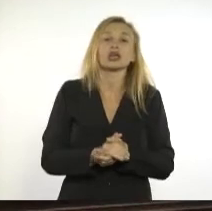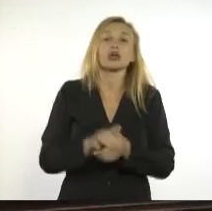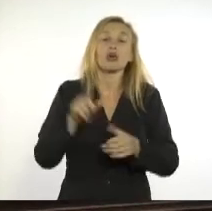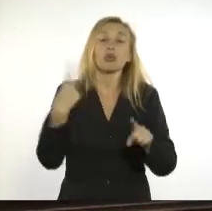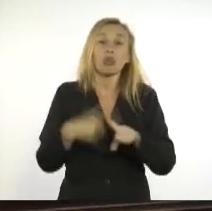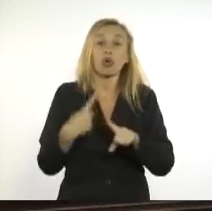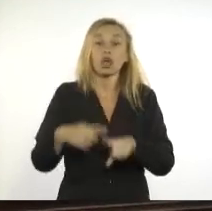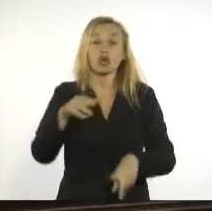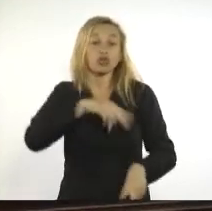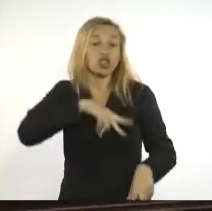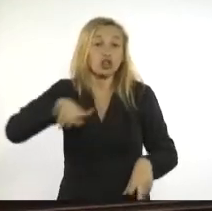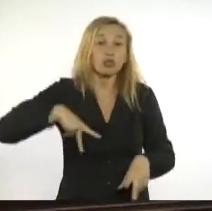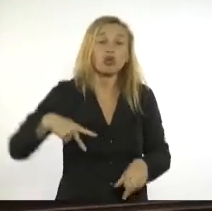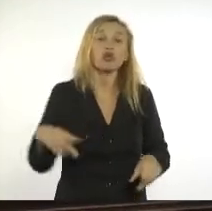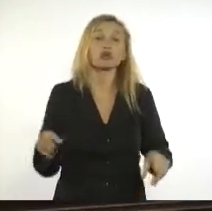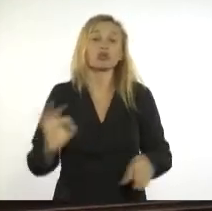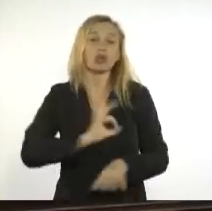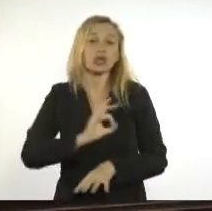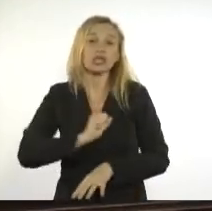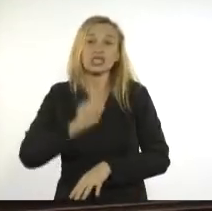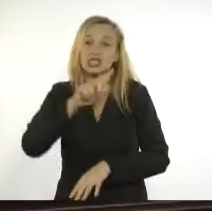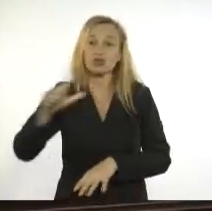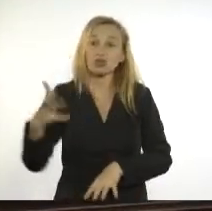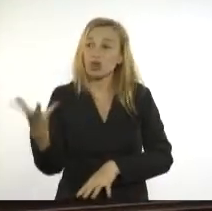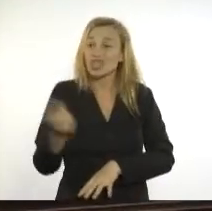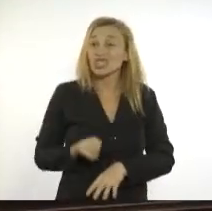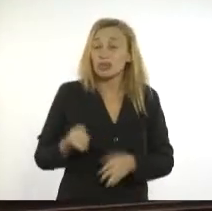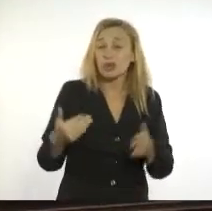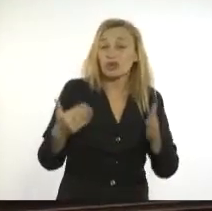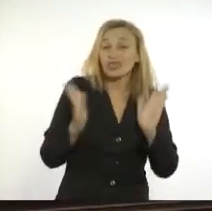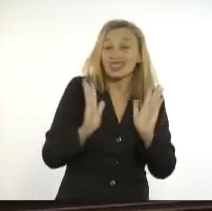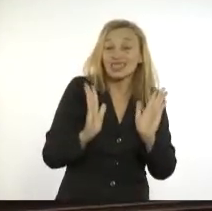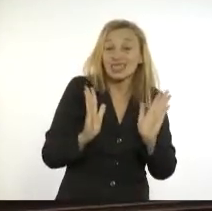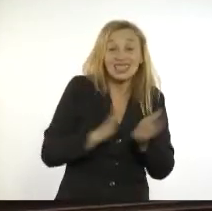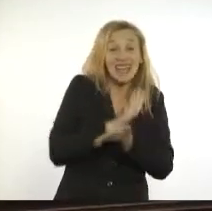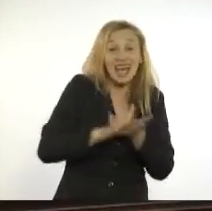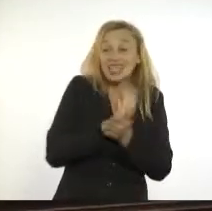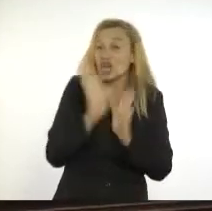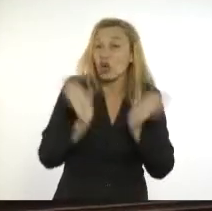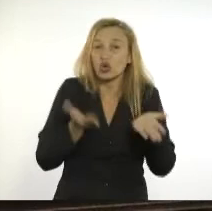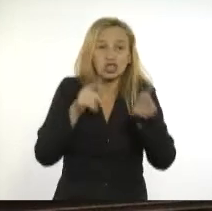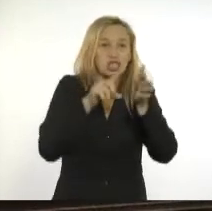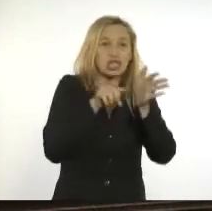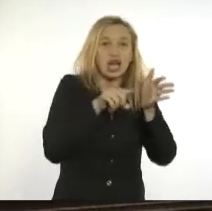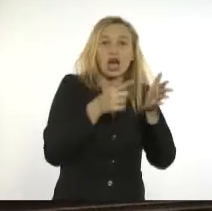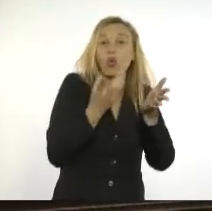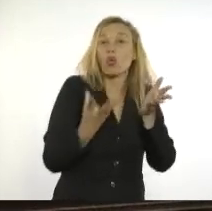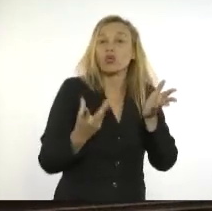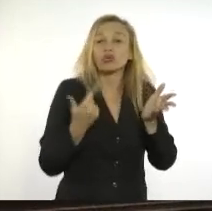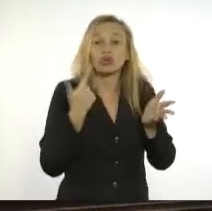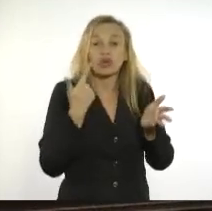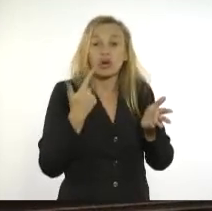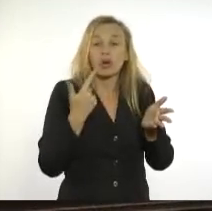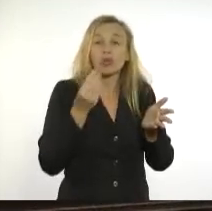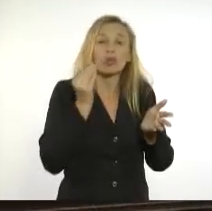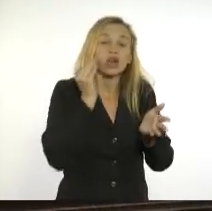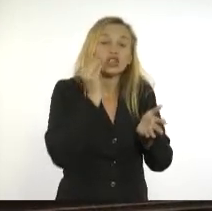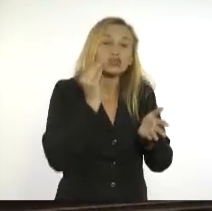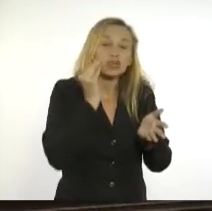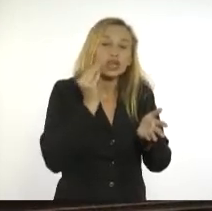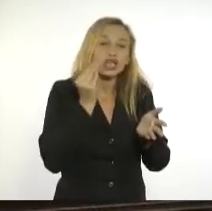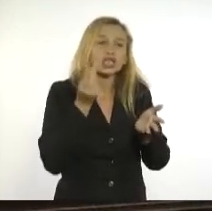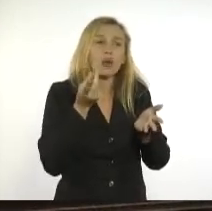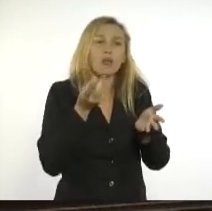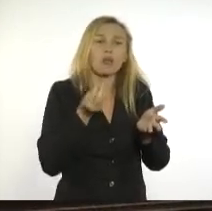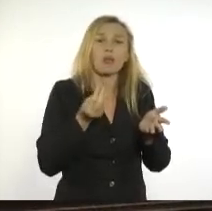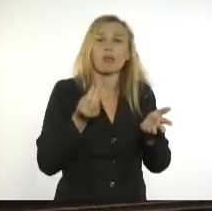Polícia Civil até hoje não receberam as análises das águas do início de janeiro. E eu tenho certeza que esse projeto vai